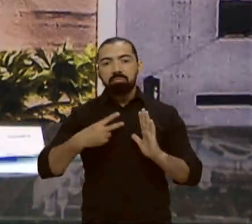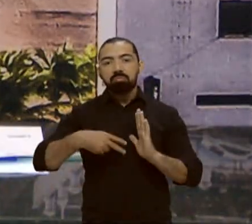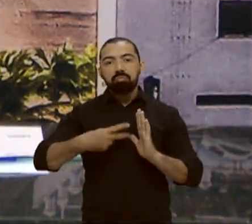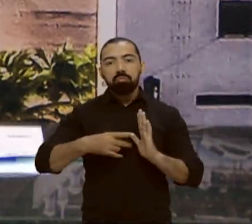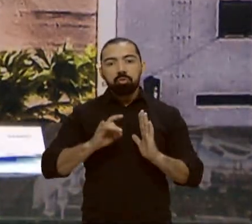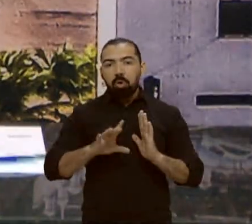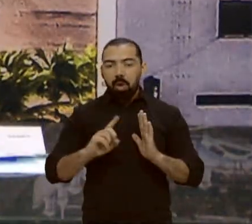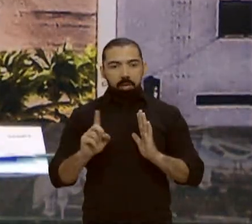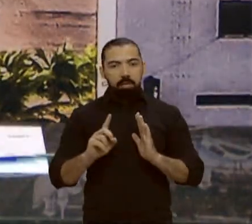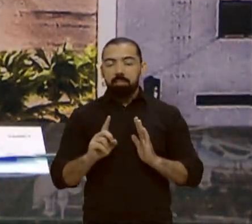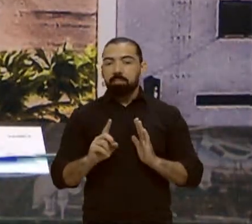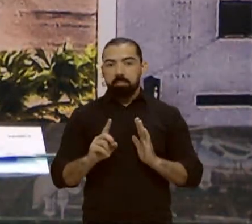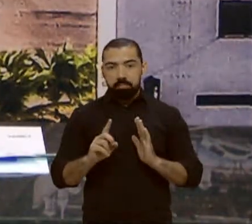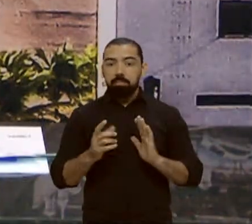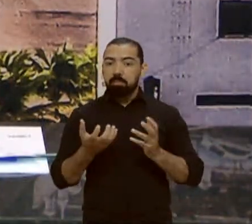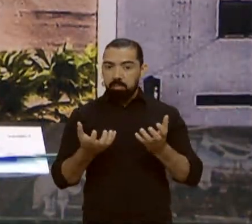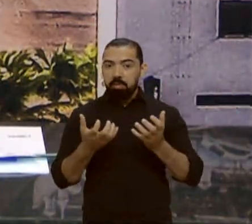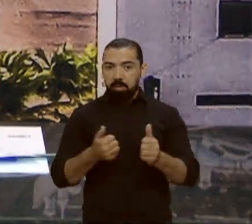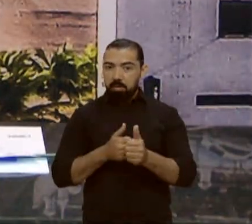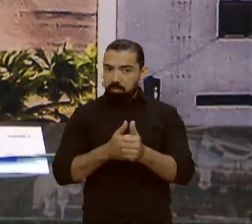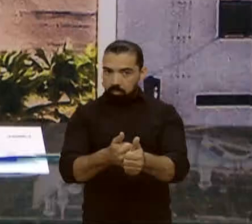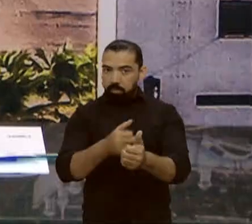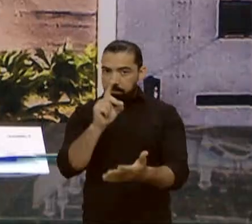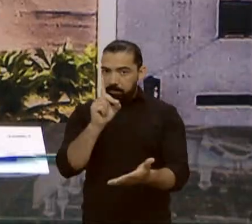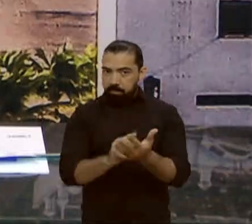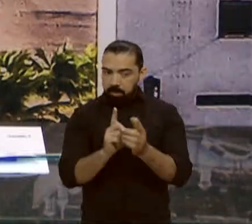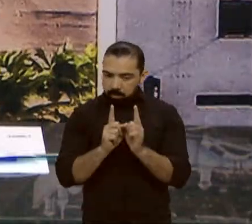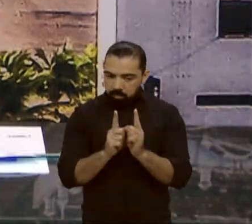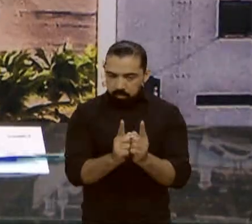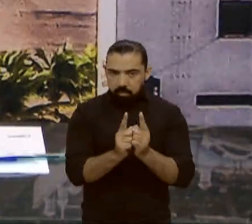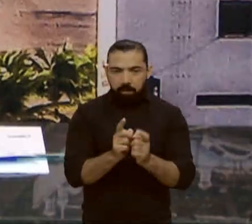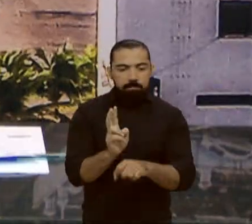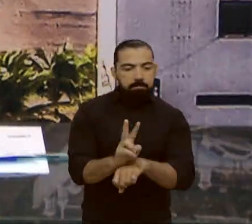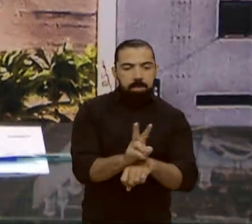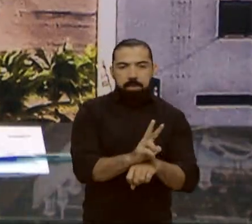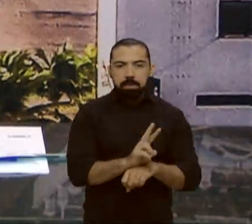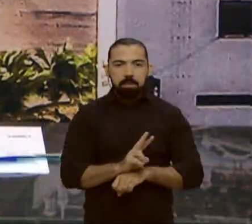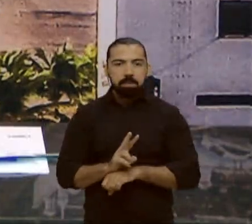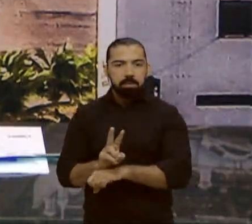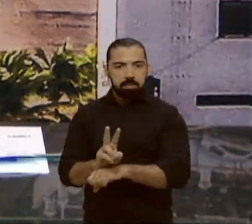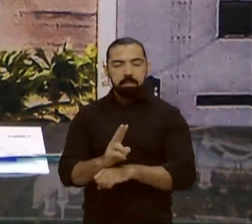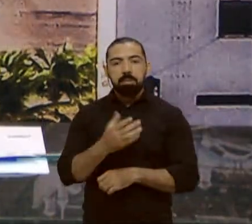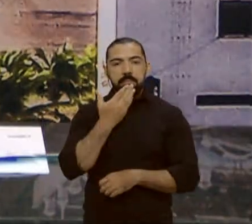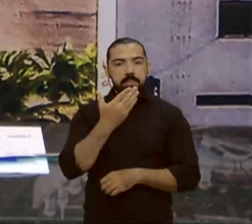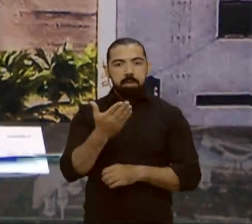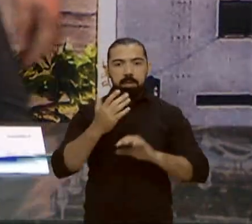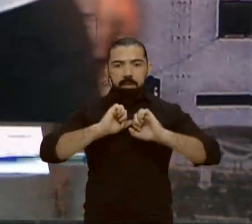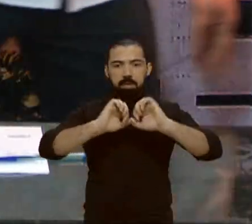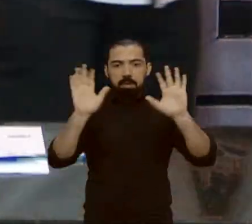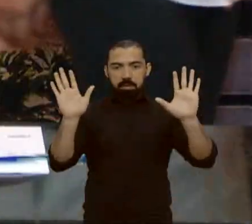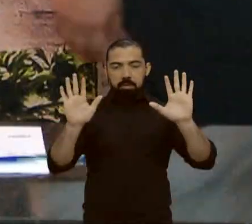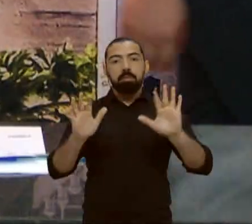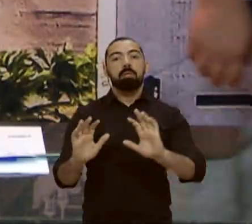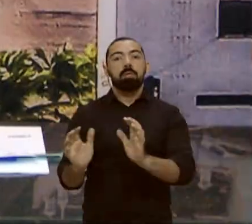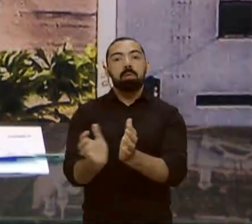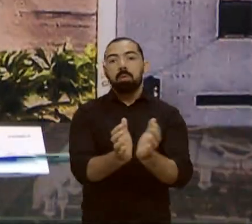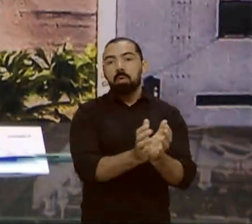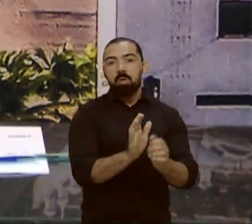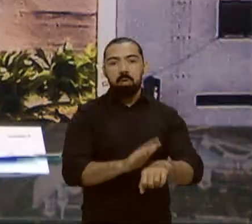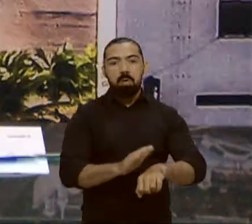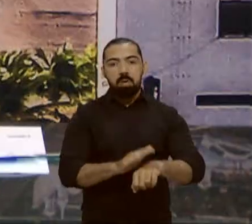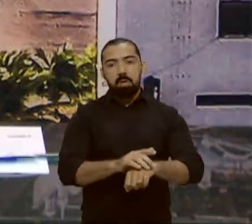Pretendo acompanhar de perto as iniciativas de fiscalização, exigir transparência dos órgãos